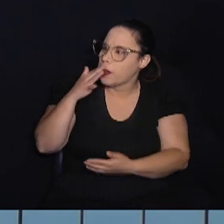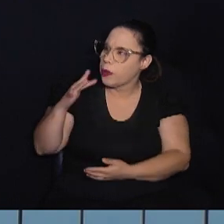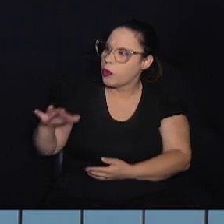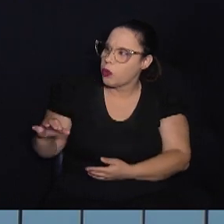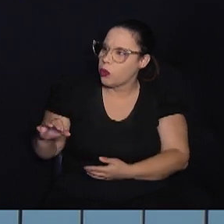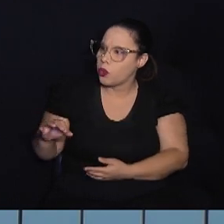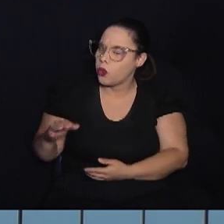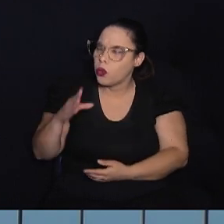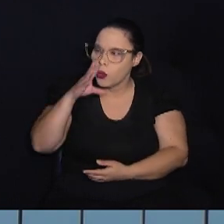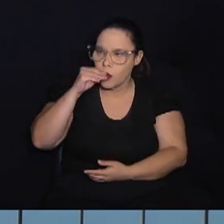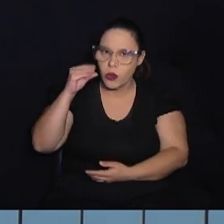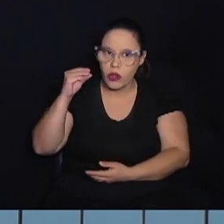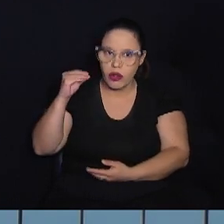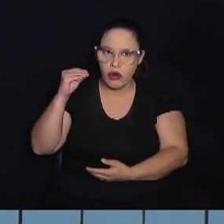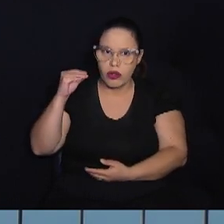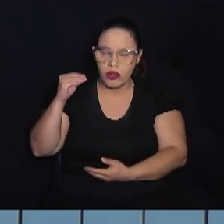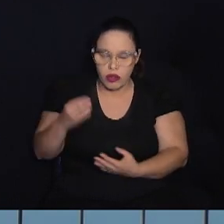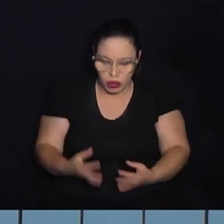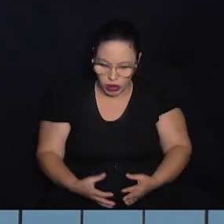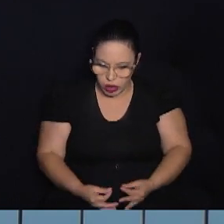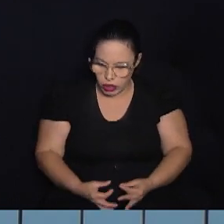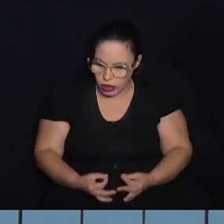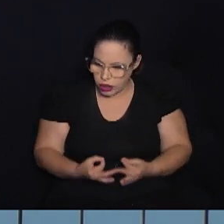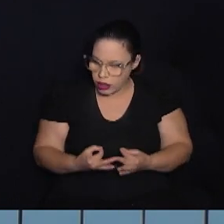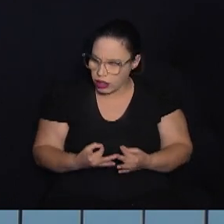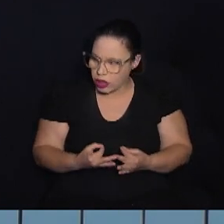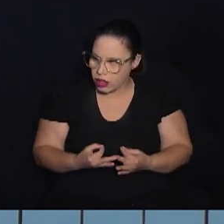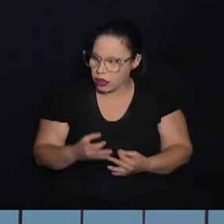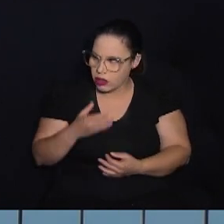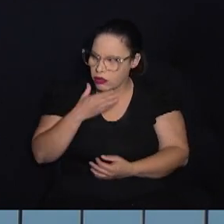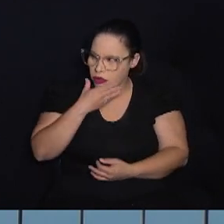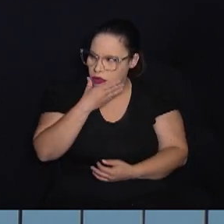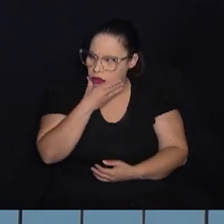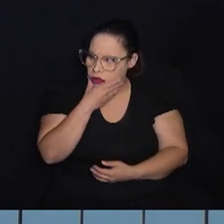um adolescente desenvolver esse câncer de bexiga?